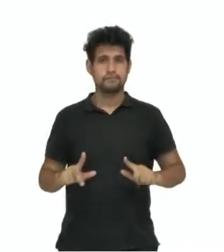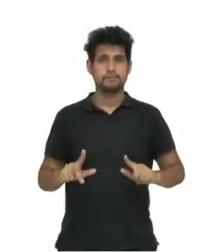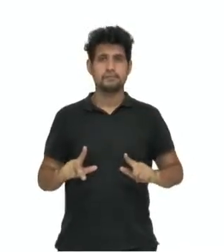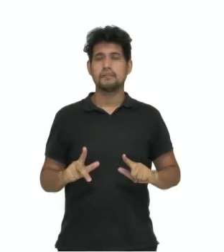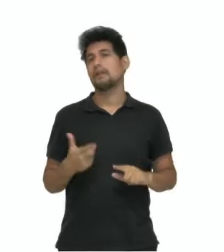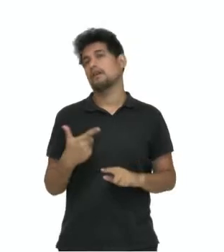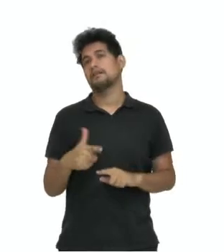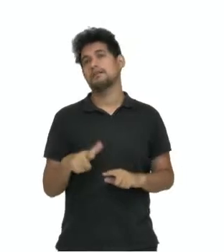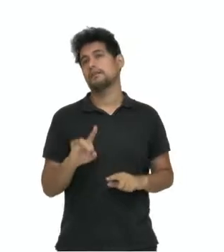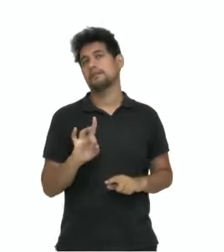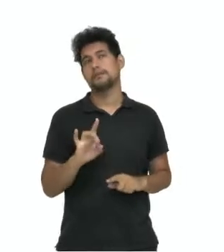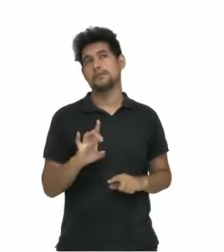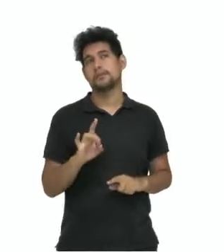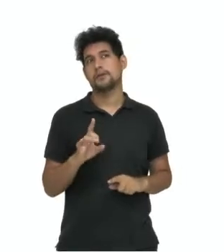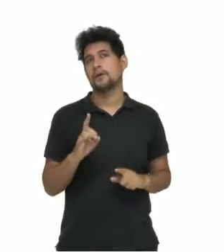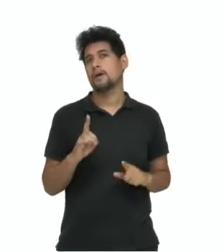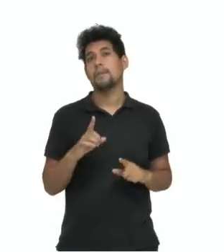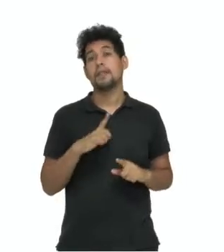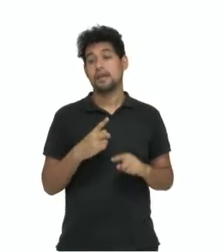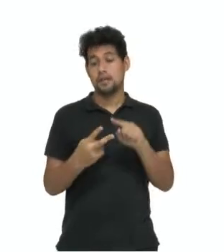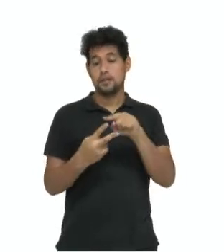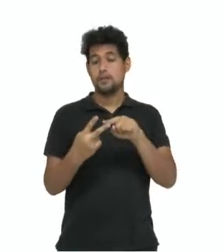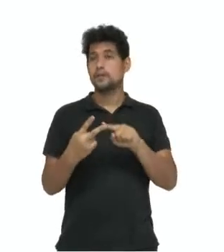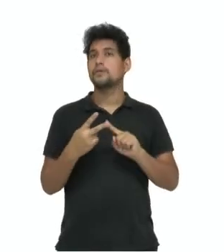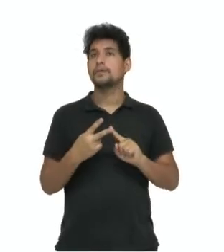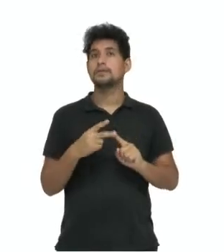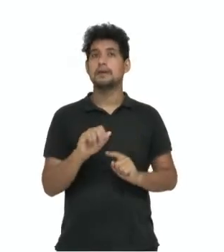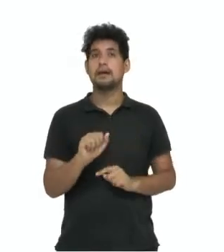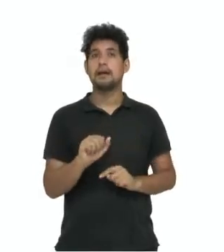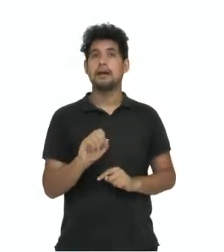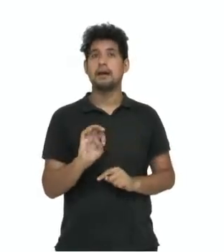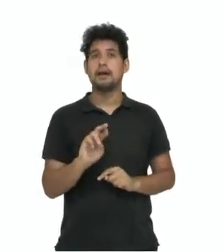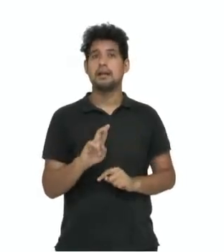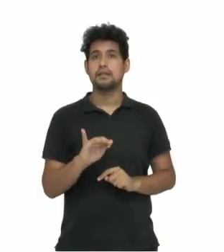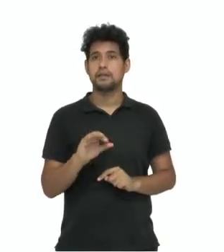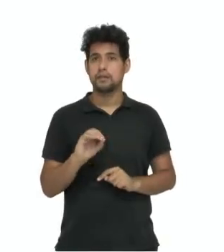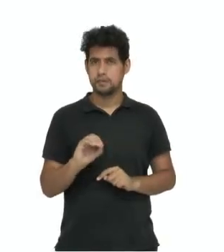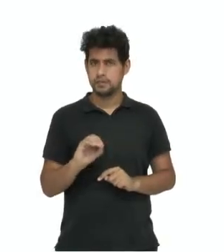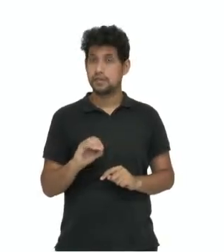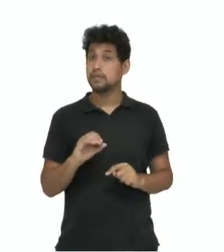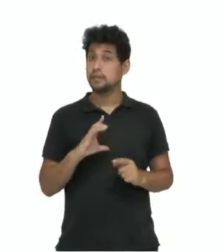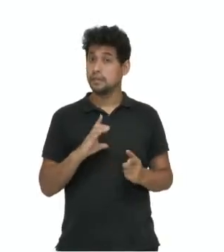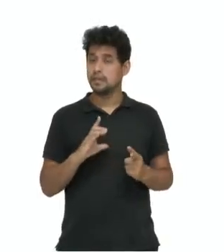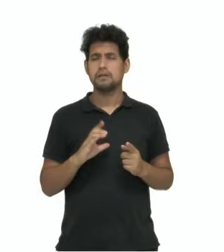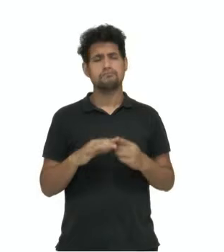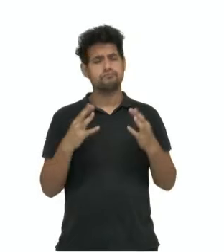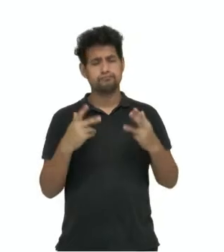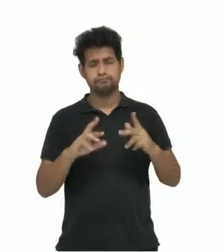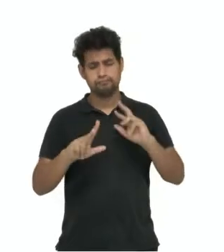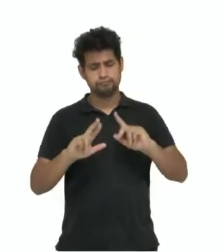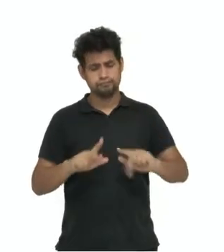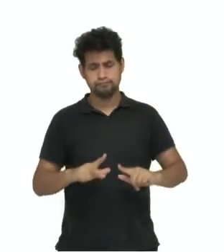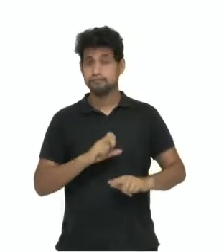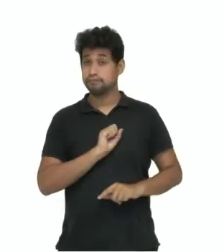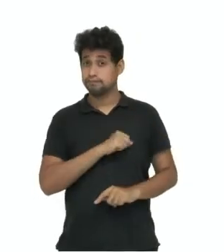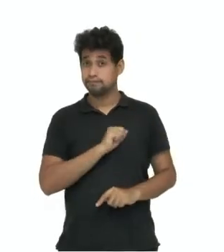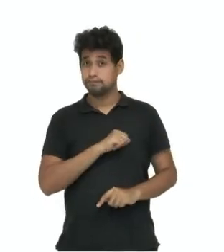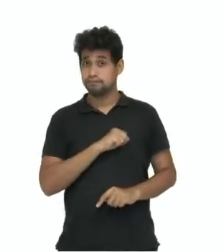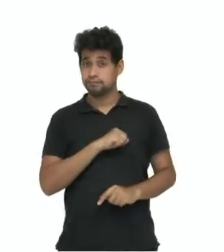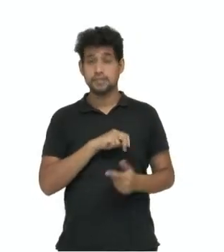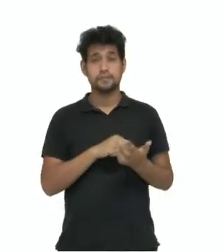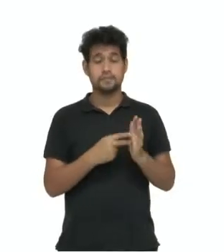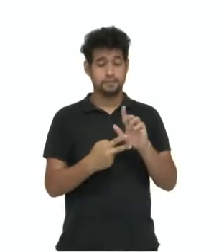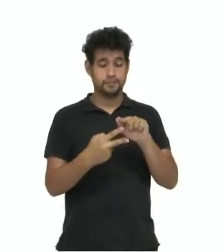não têm somente um átrio, né? Tem dois átrios. Então quer dizer que os anfíbios têm 3 cavidades no coração. Seriam